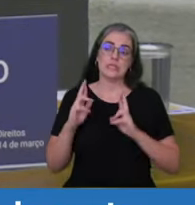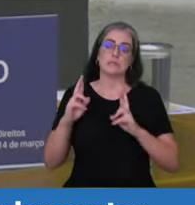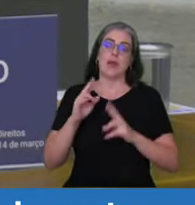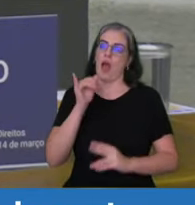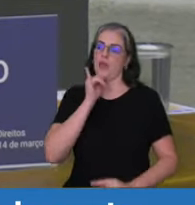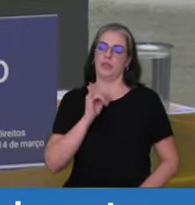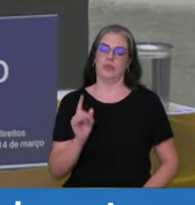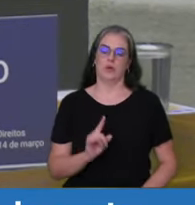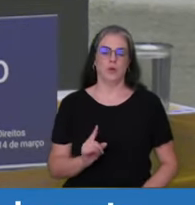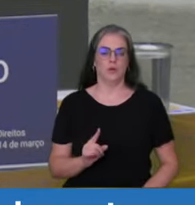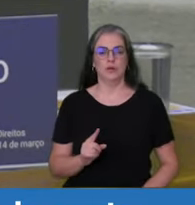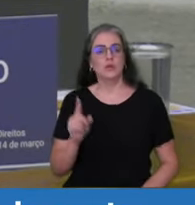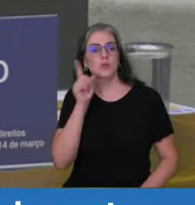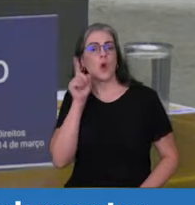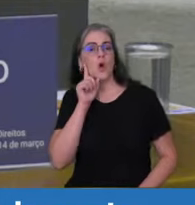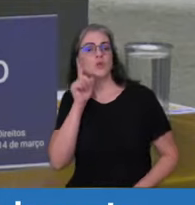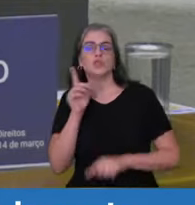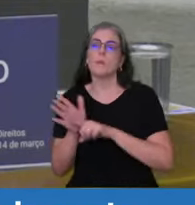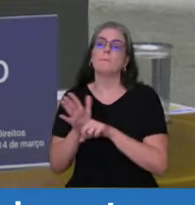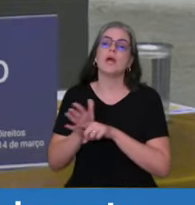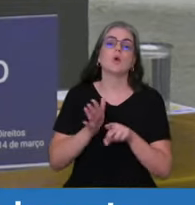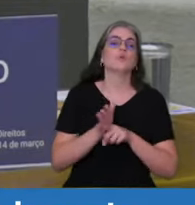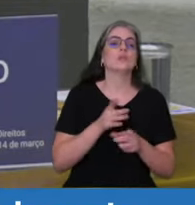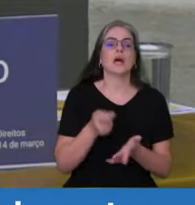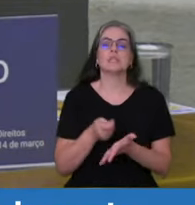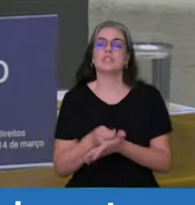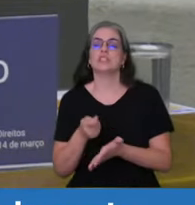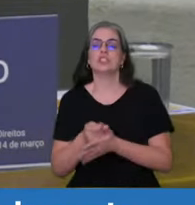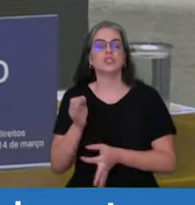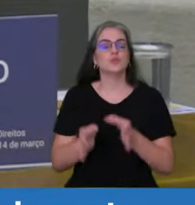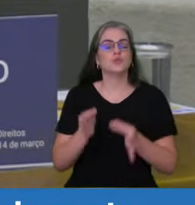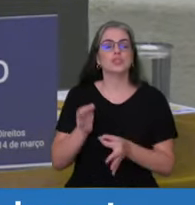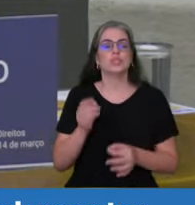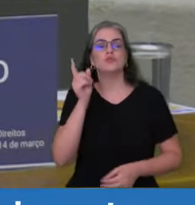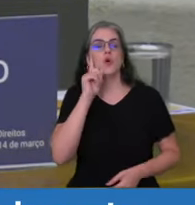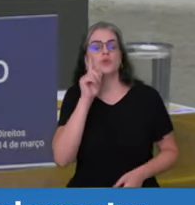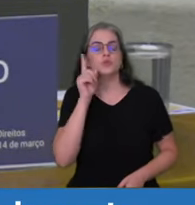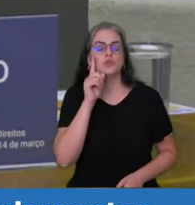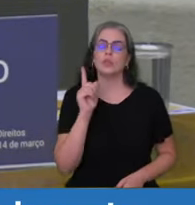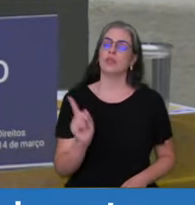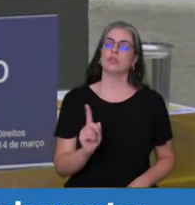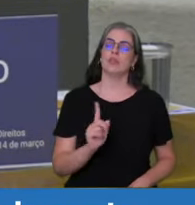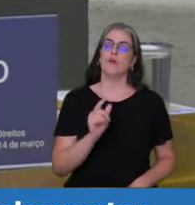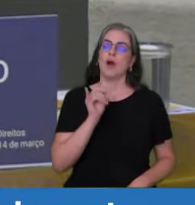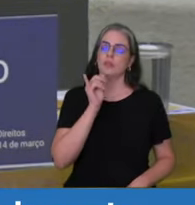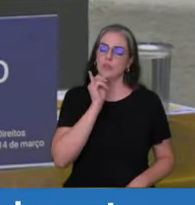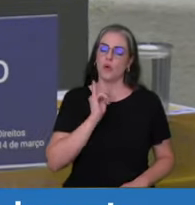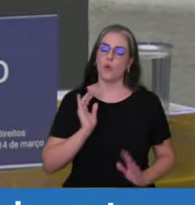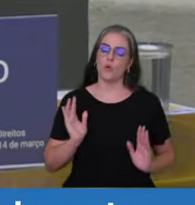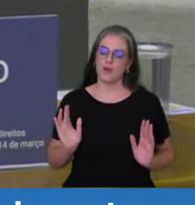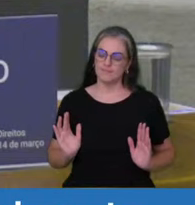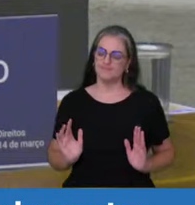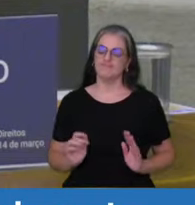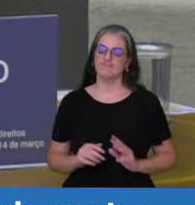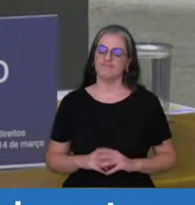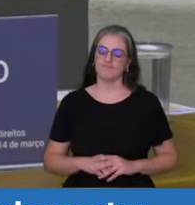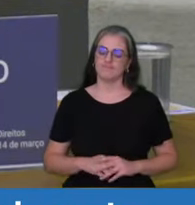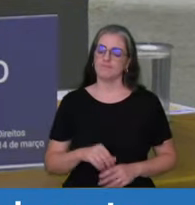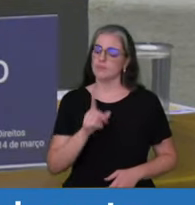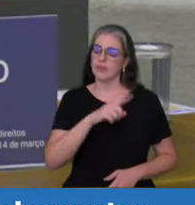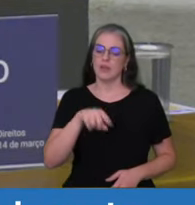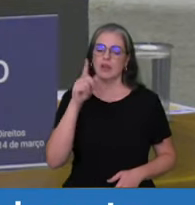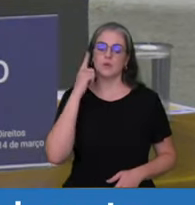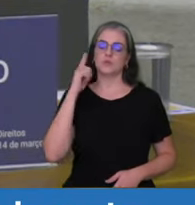mandou matar Marielle, Anderson, exigir justiça todo dia, não foi em vão, né? Eles não tinham noção do tamanho